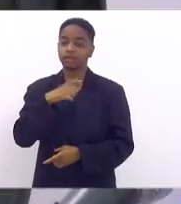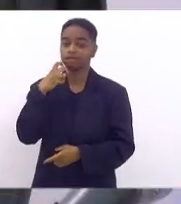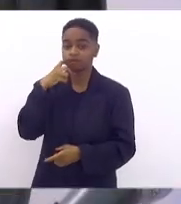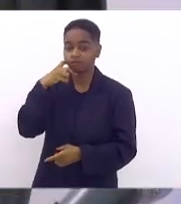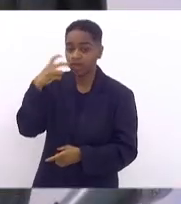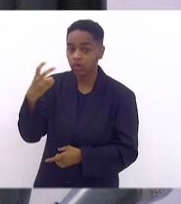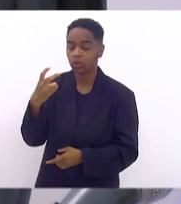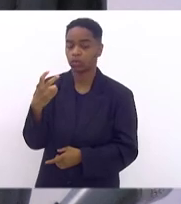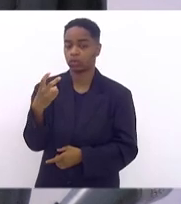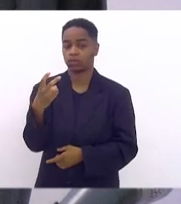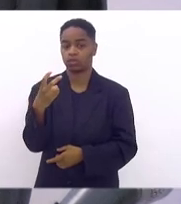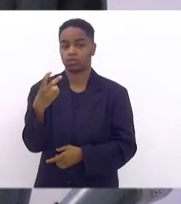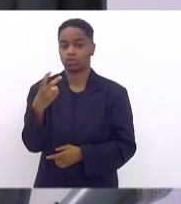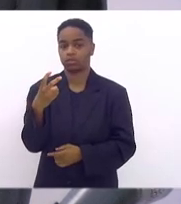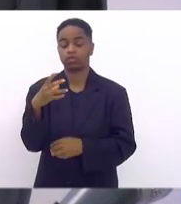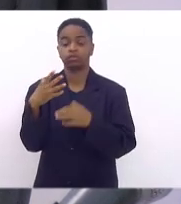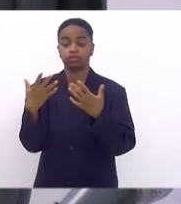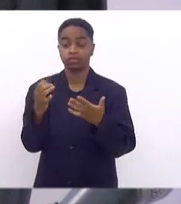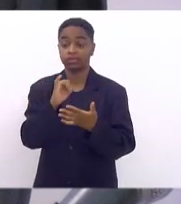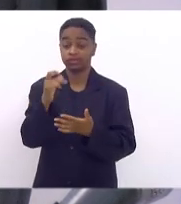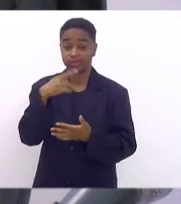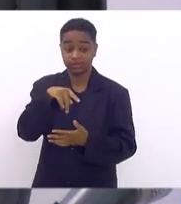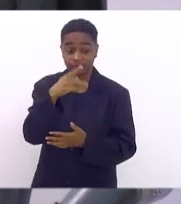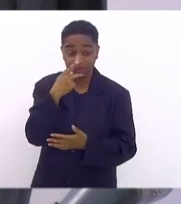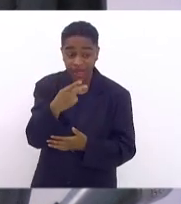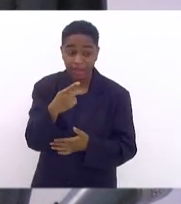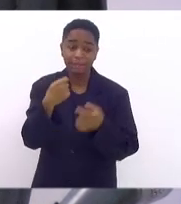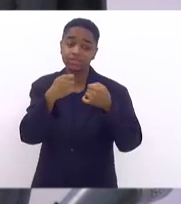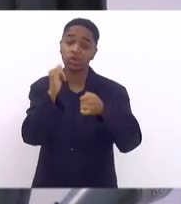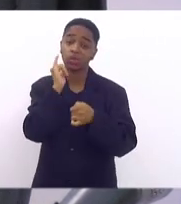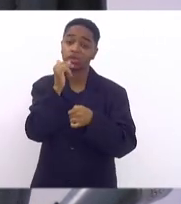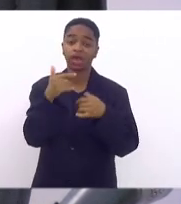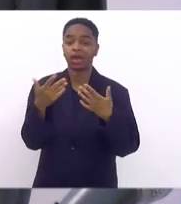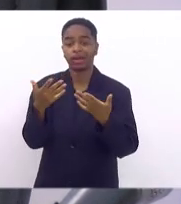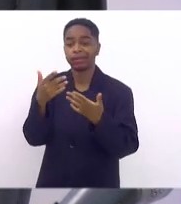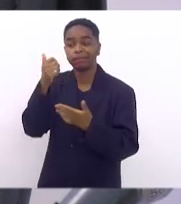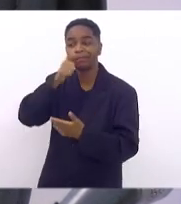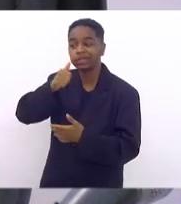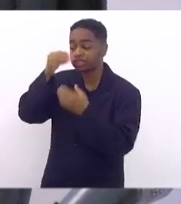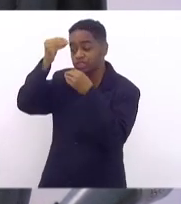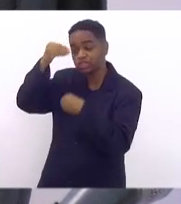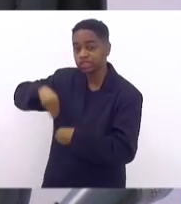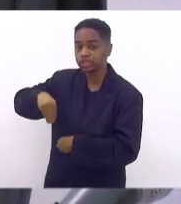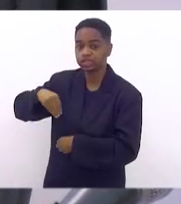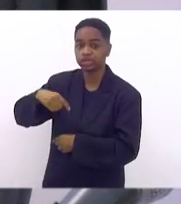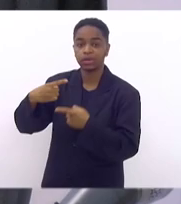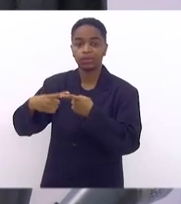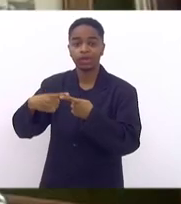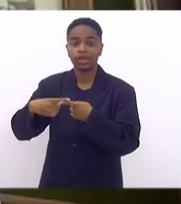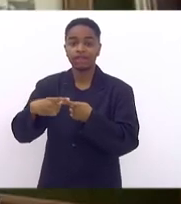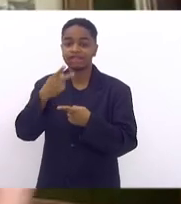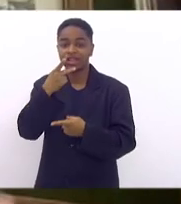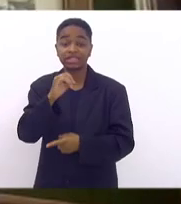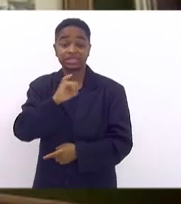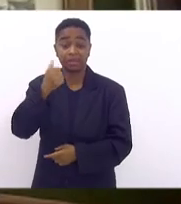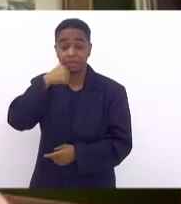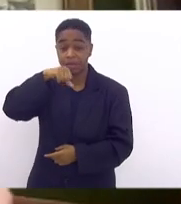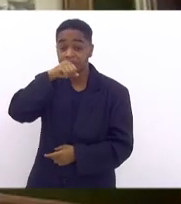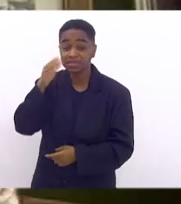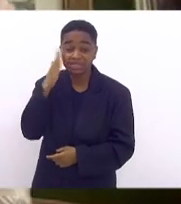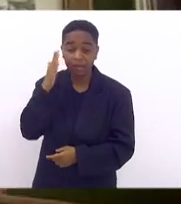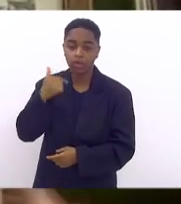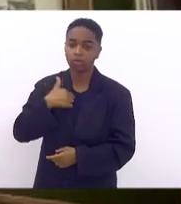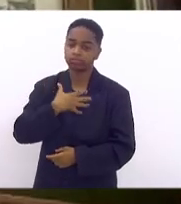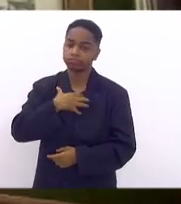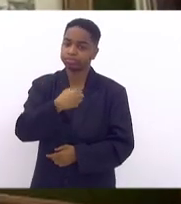elas estão... Quando você fala, você precisa contar, elas falam: então eu não quero, né? Eu vou me matar se a minha mãe souber. Olha o nível